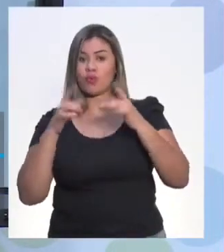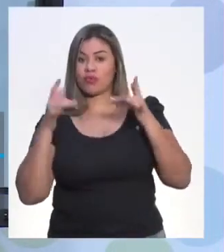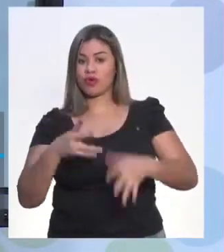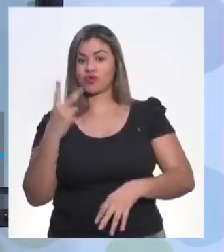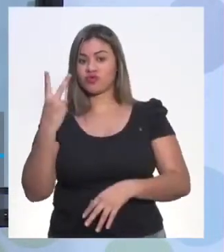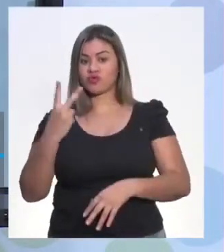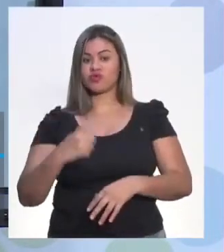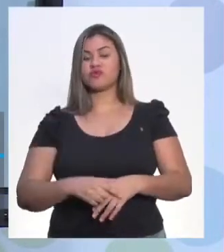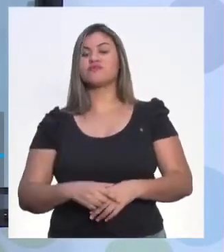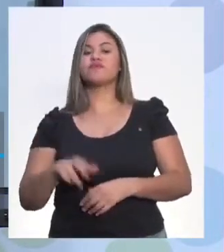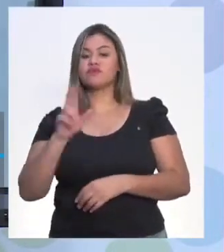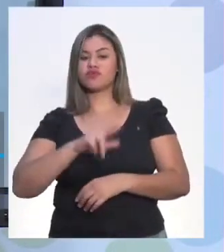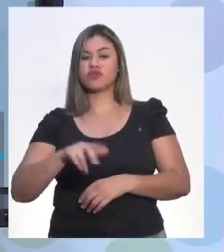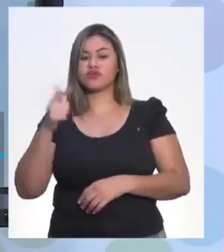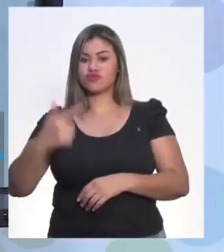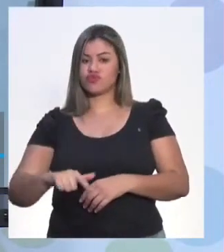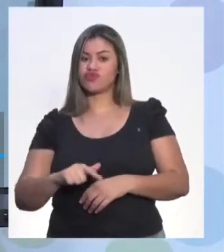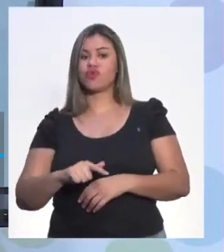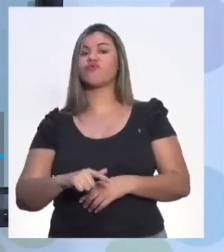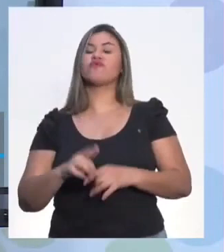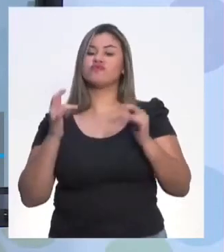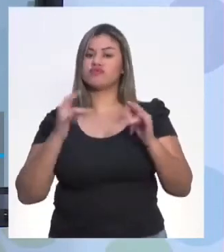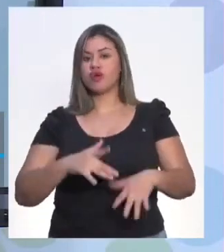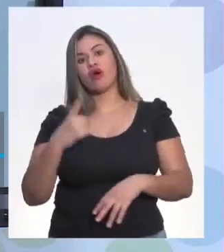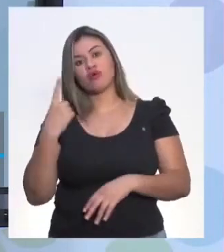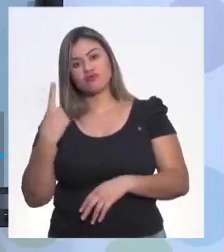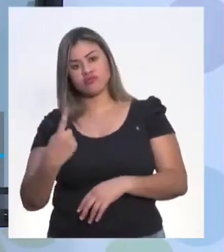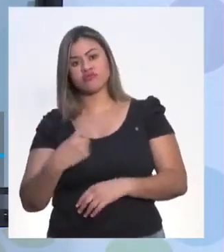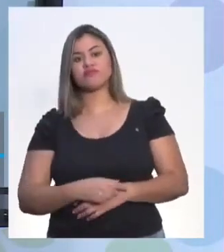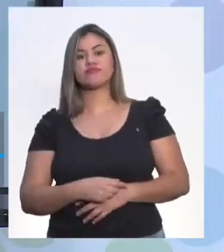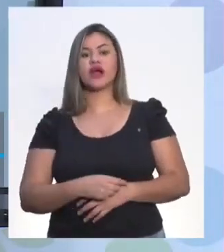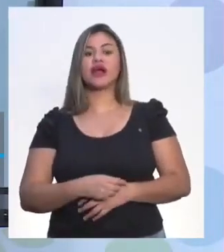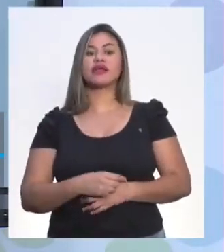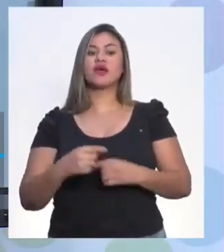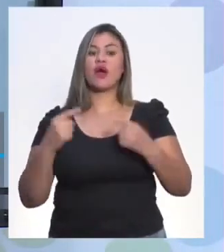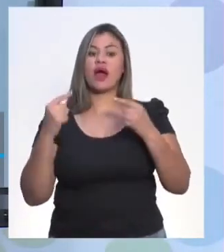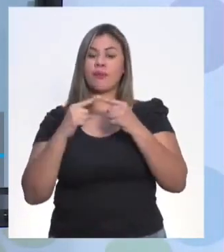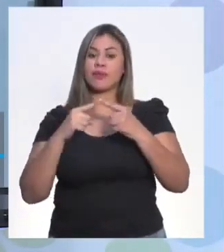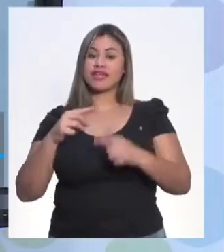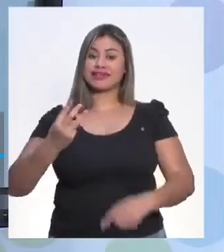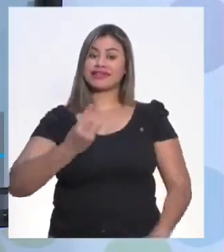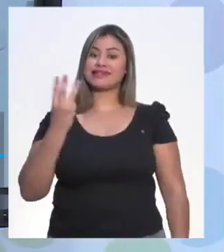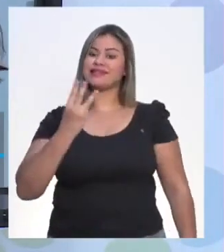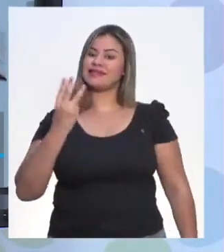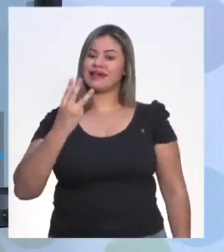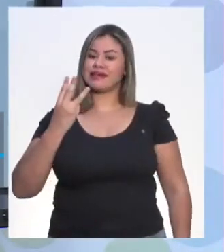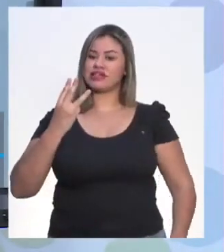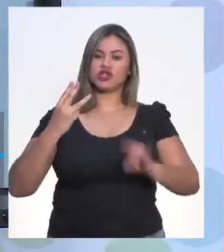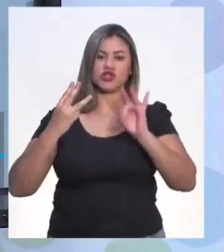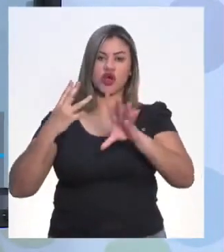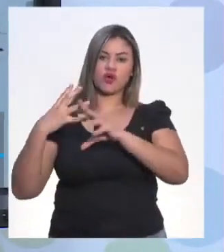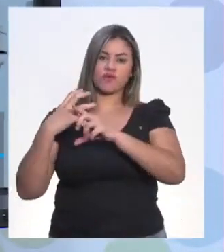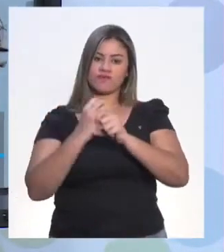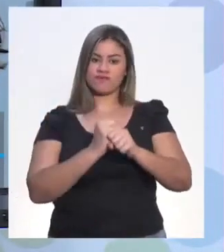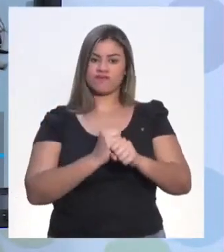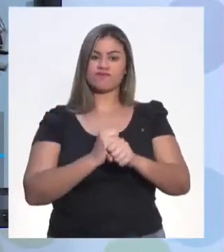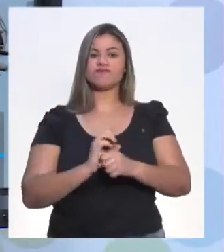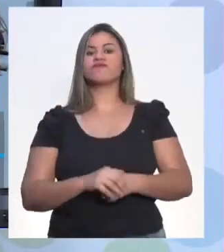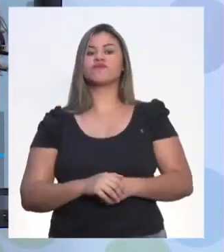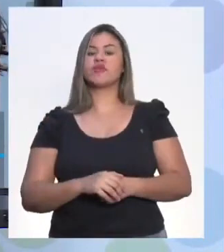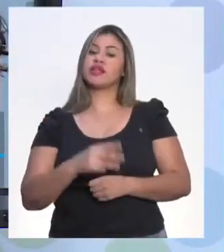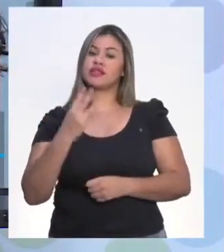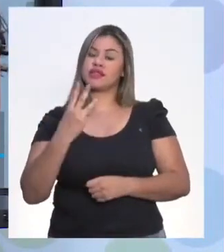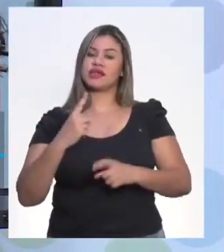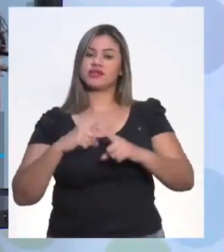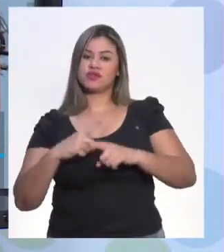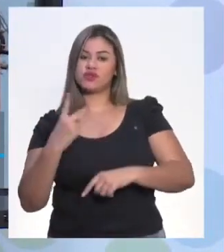usei mais uma, só vai sobrar uma. Então, eu só vou considerar estas daqui para fazer minha continha. 3